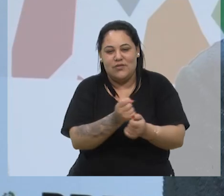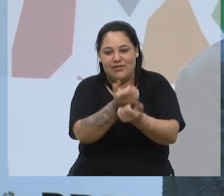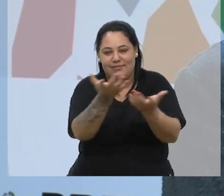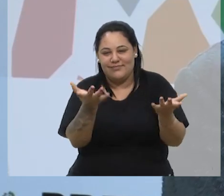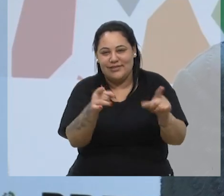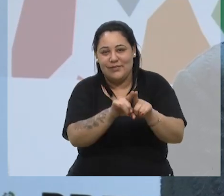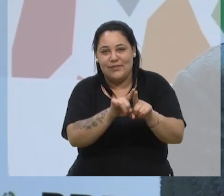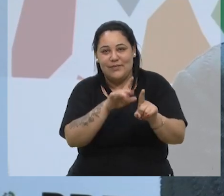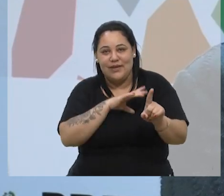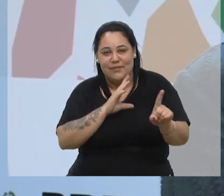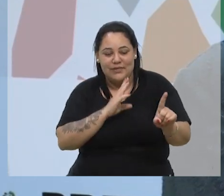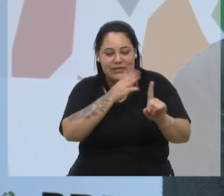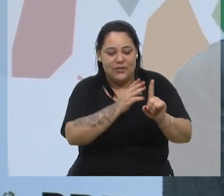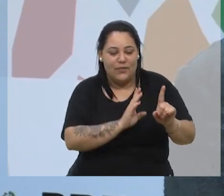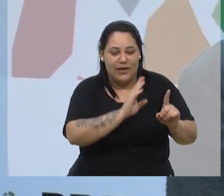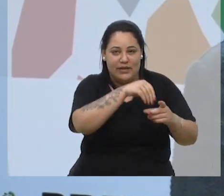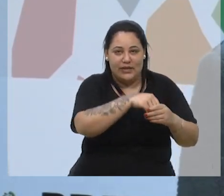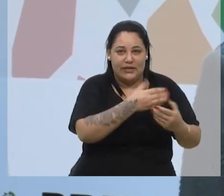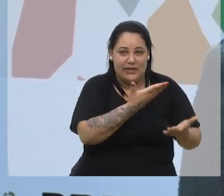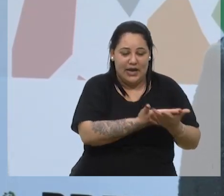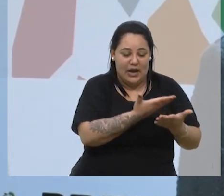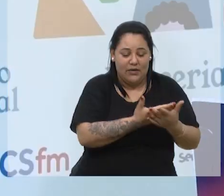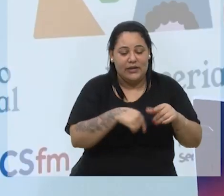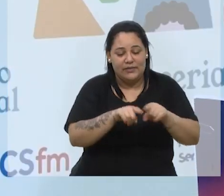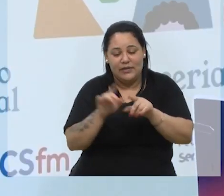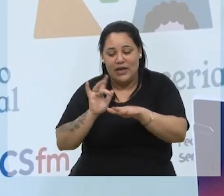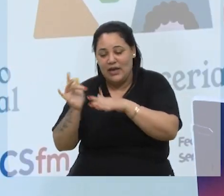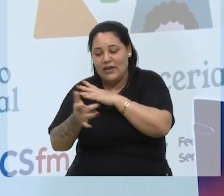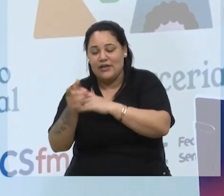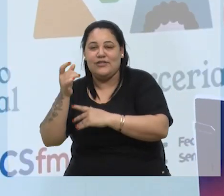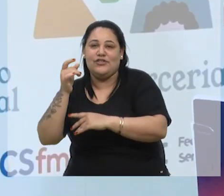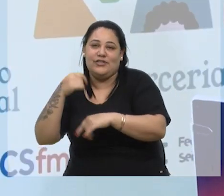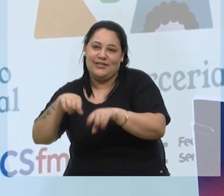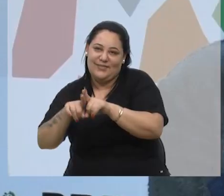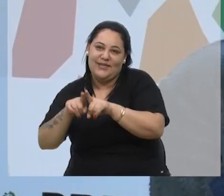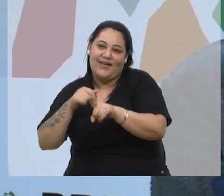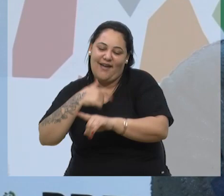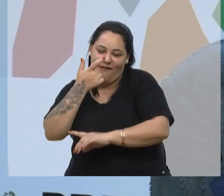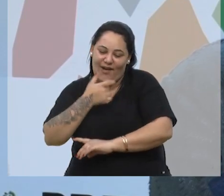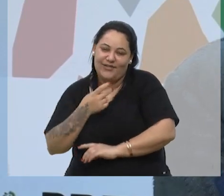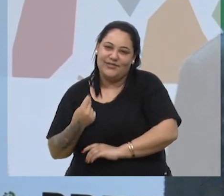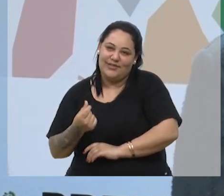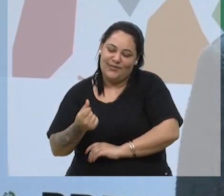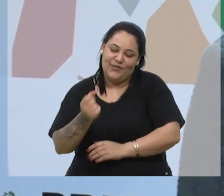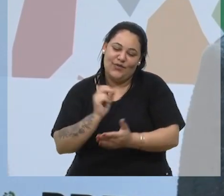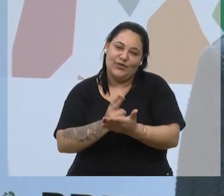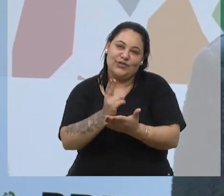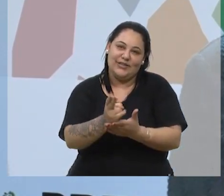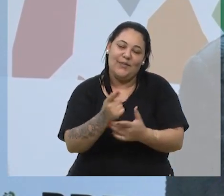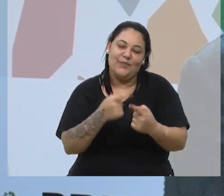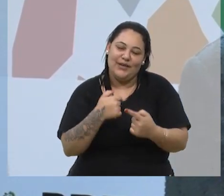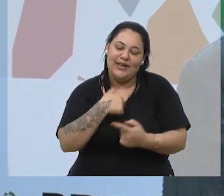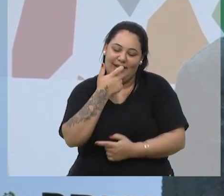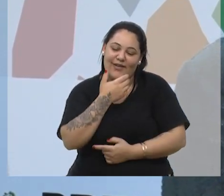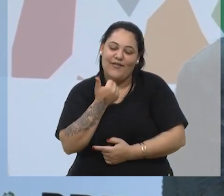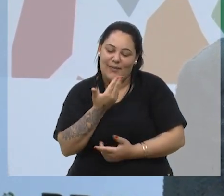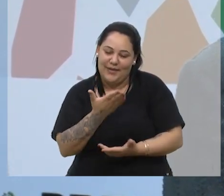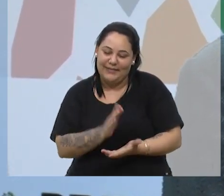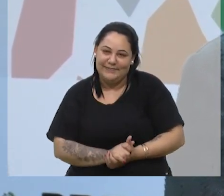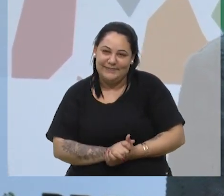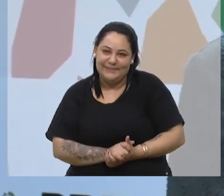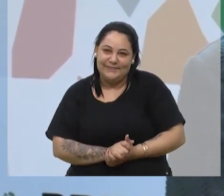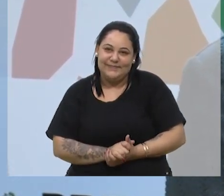Praça Dante Alighieri. Nós estamos aqui no palco principal, com nossas convidadas super especiais, a Cecil e a Genevieve. E a gente estava falando